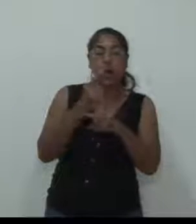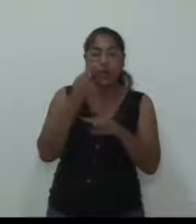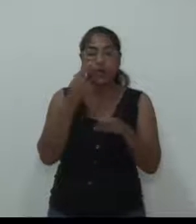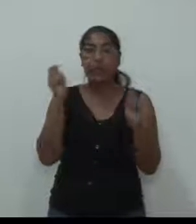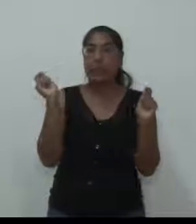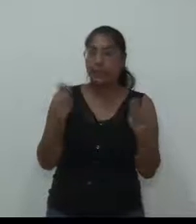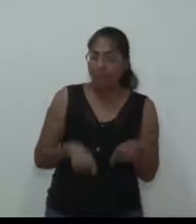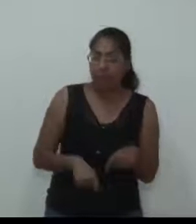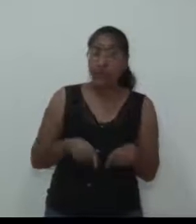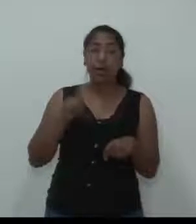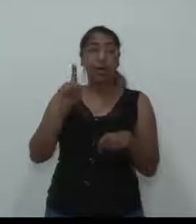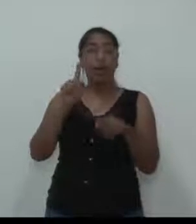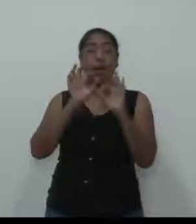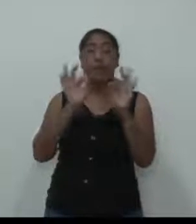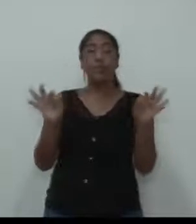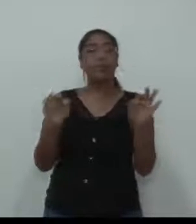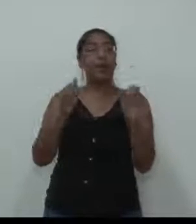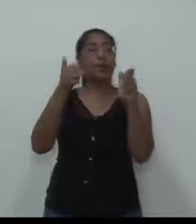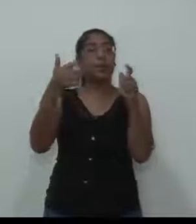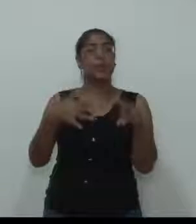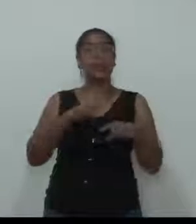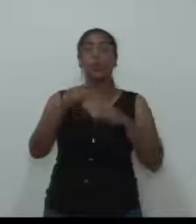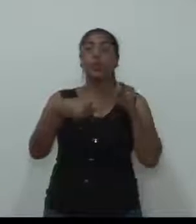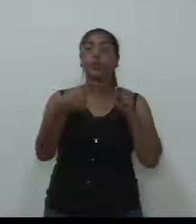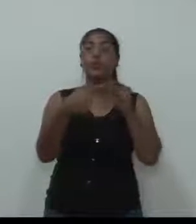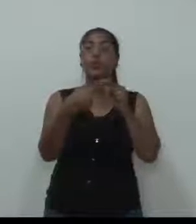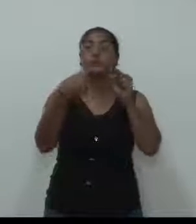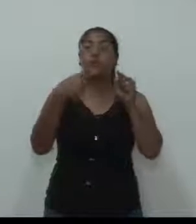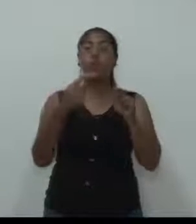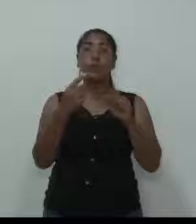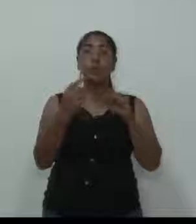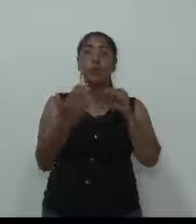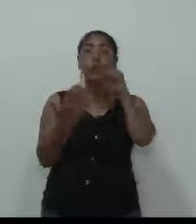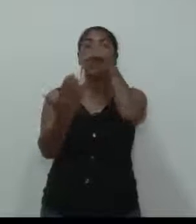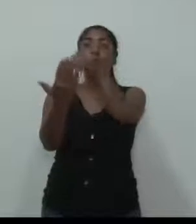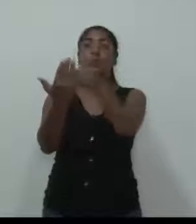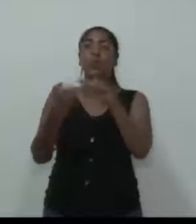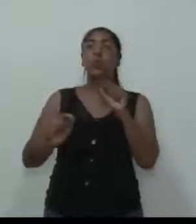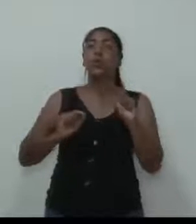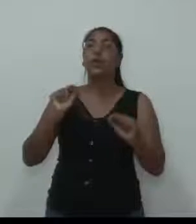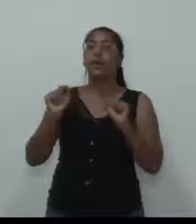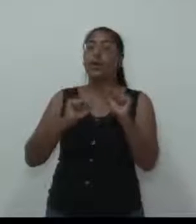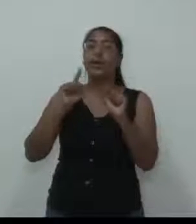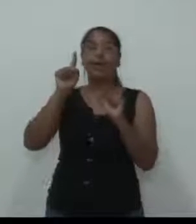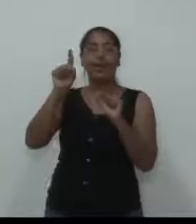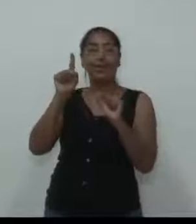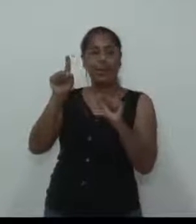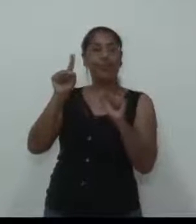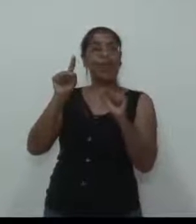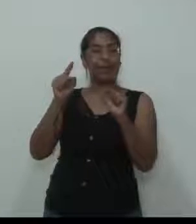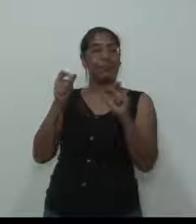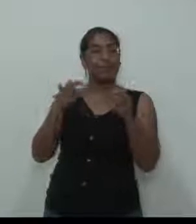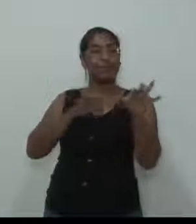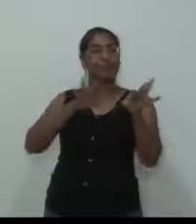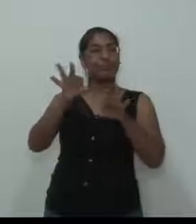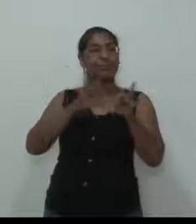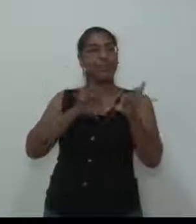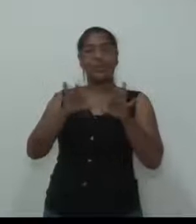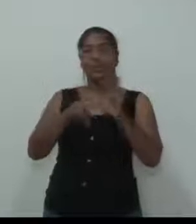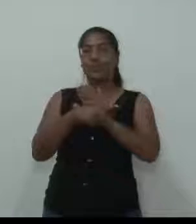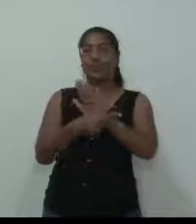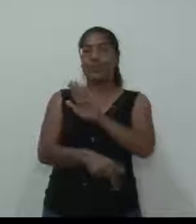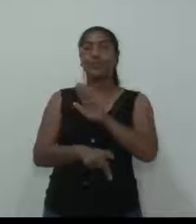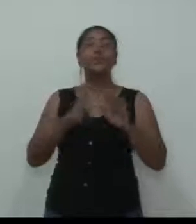diagnóstico, os objetivos, as metas. Então, isso só para a gente ver a fotografia do nosso plano municipal.